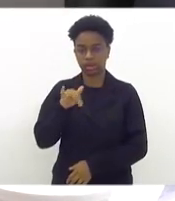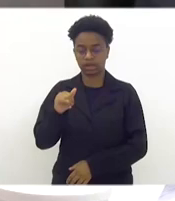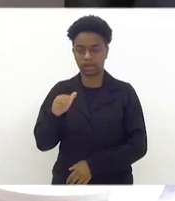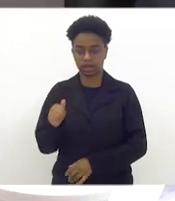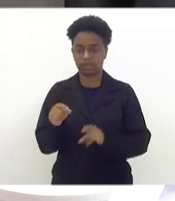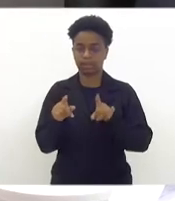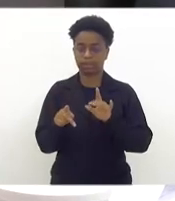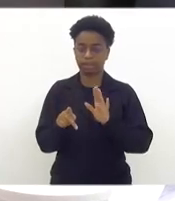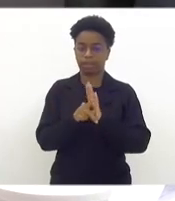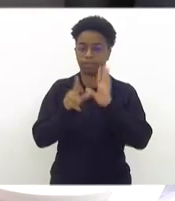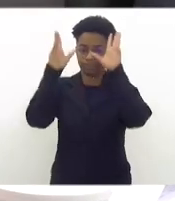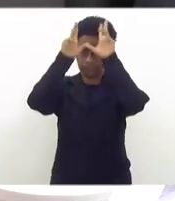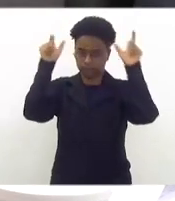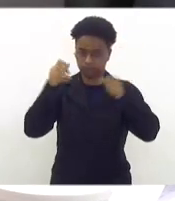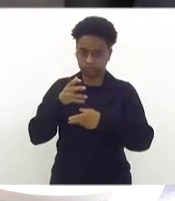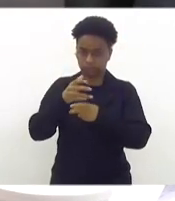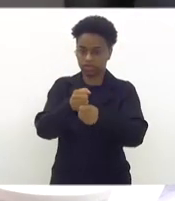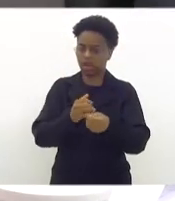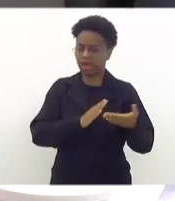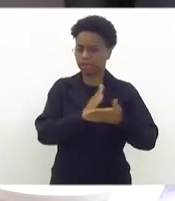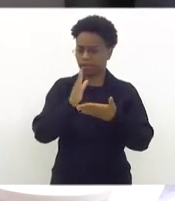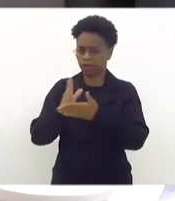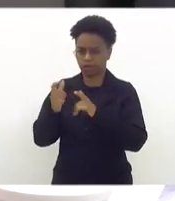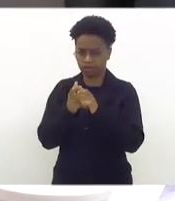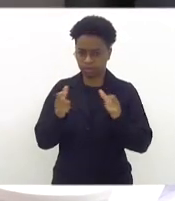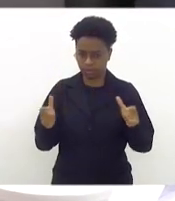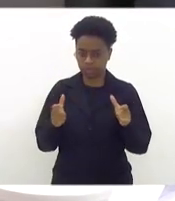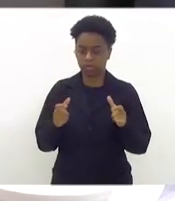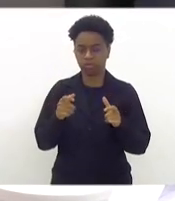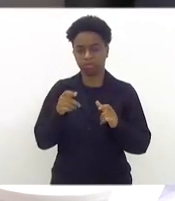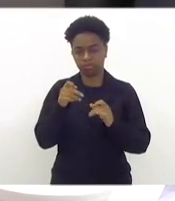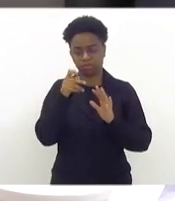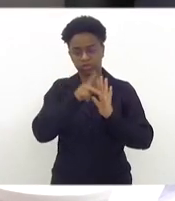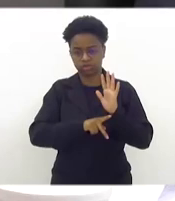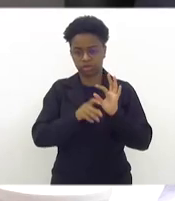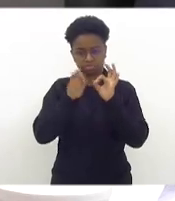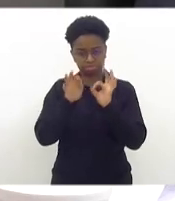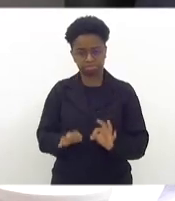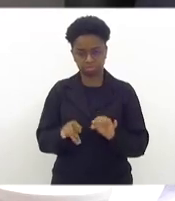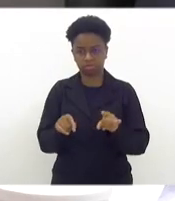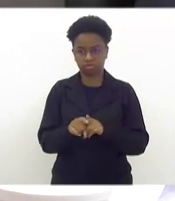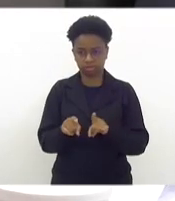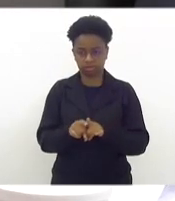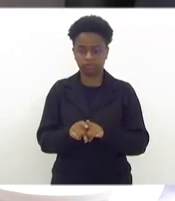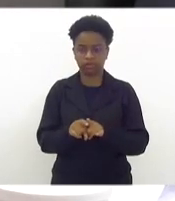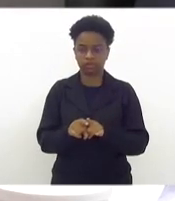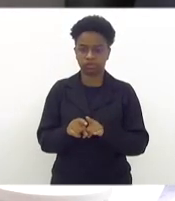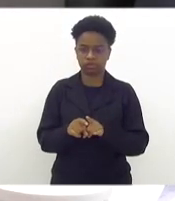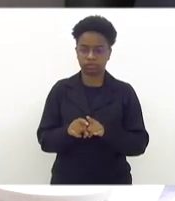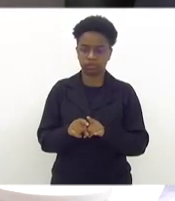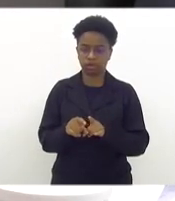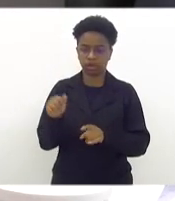Contas. Foi aprovado por ampla maioria, o projeto era justíssimo. A ATRICOM, que é a Associação dos Tribunais de Contas